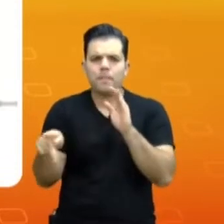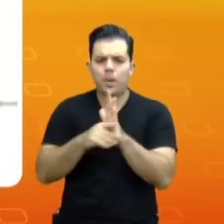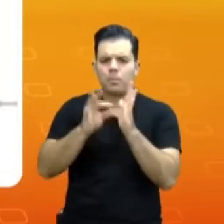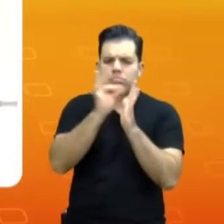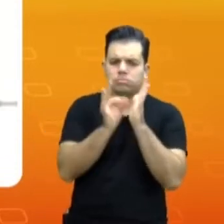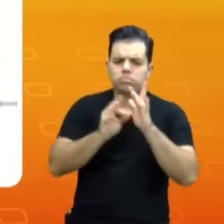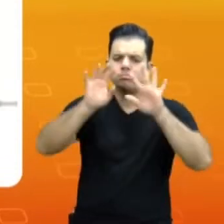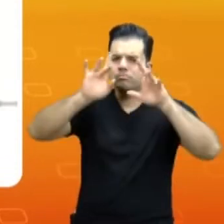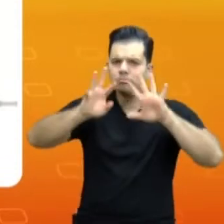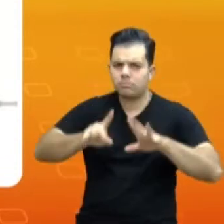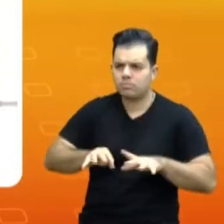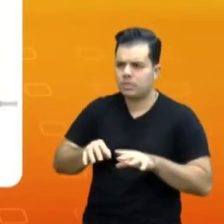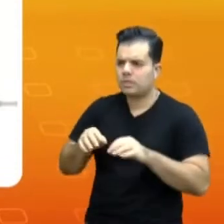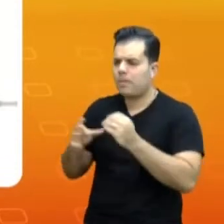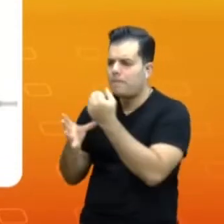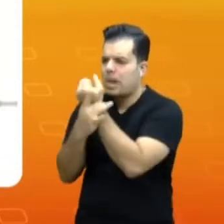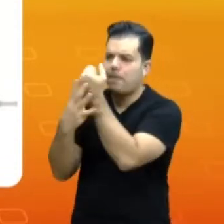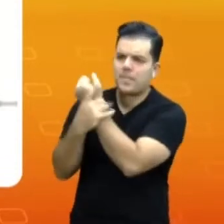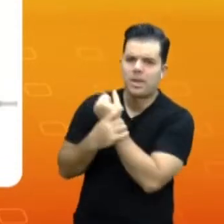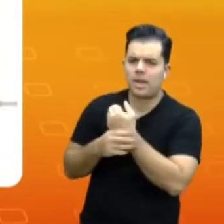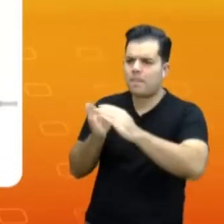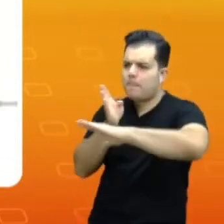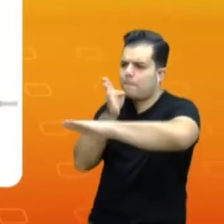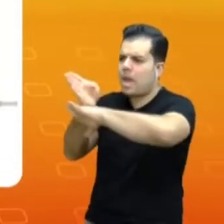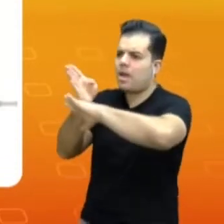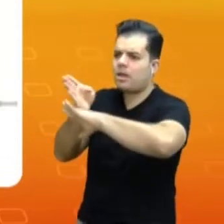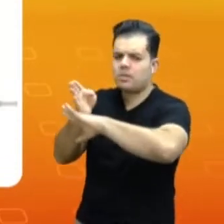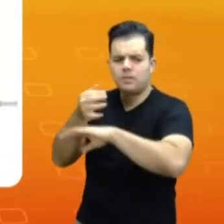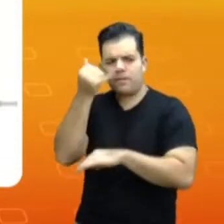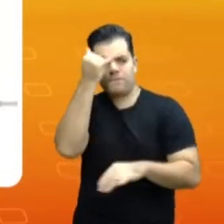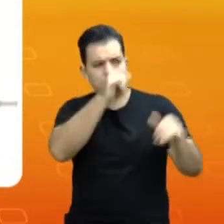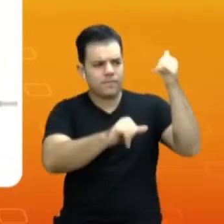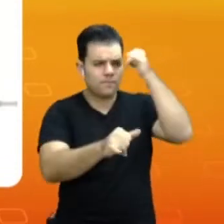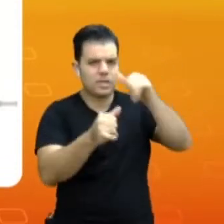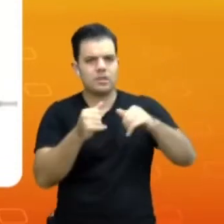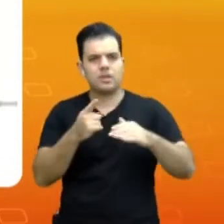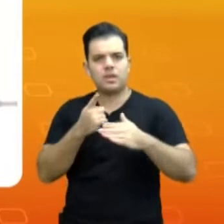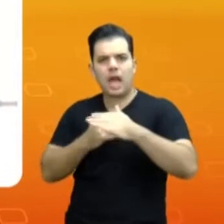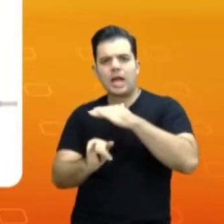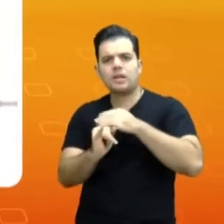se evitar interferências e invasões no sinal? Quem saberá